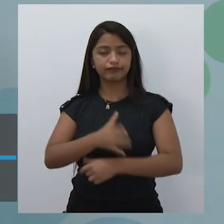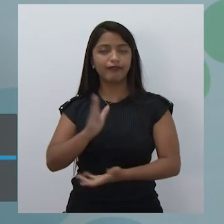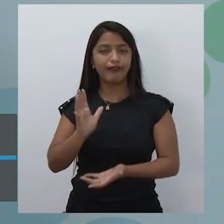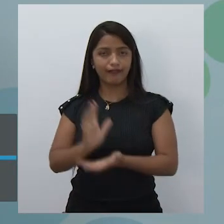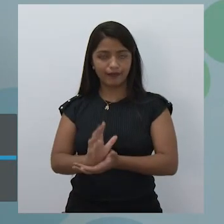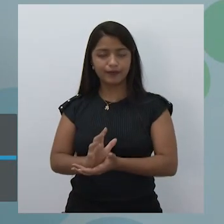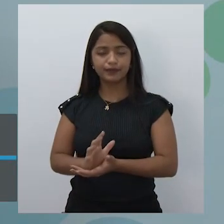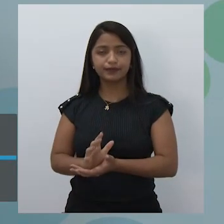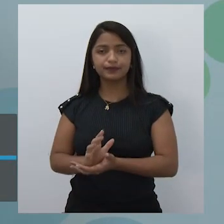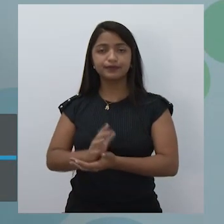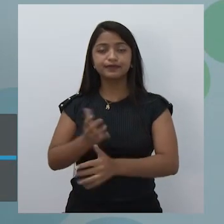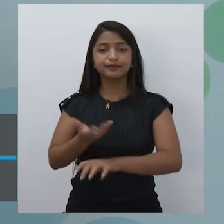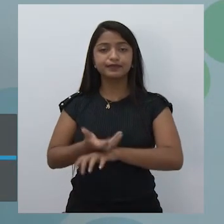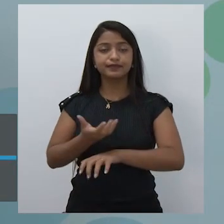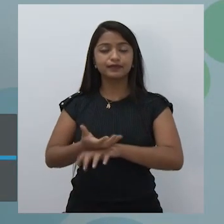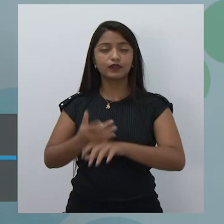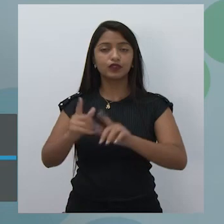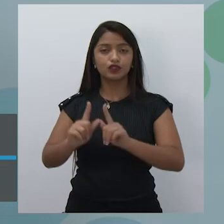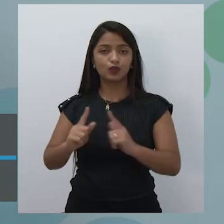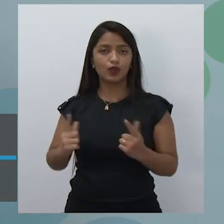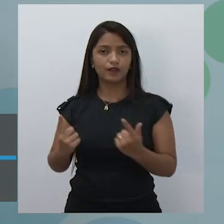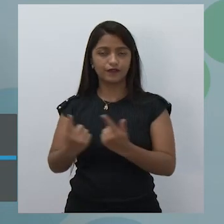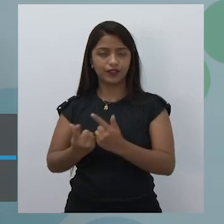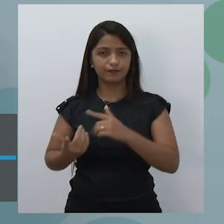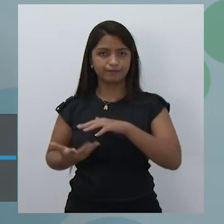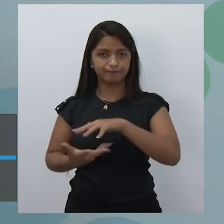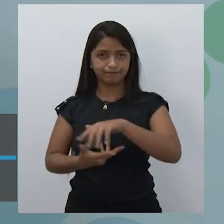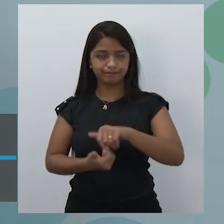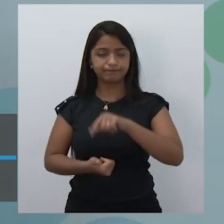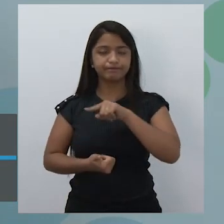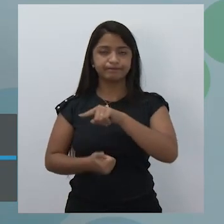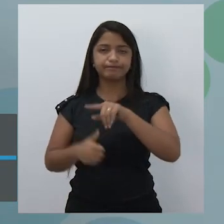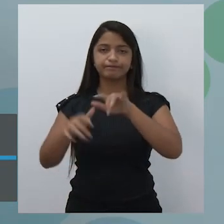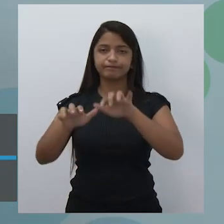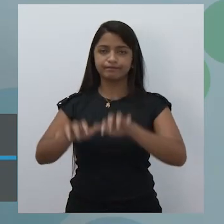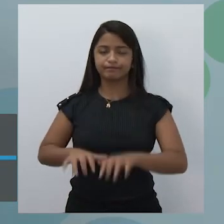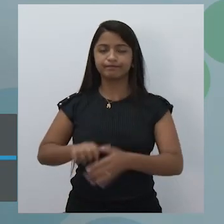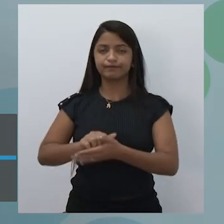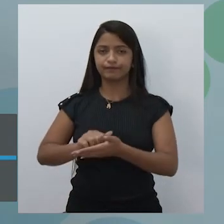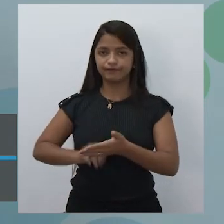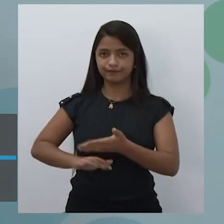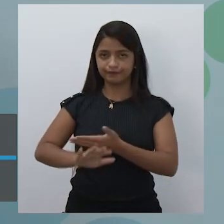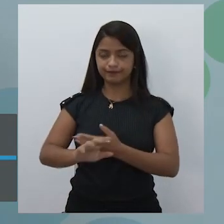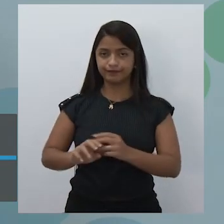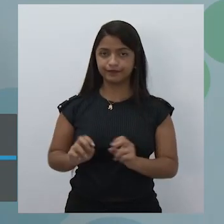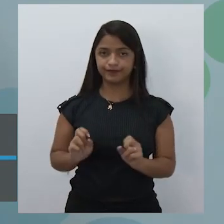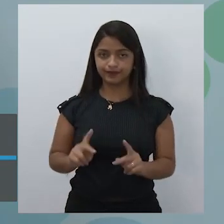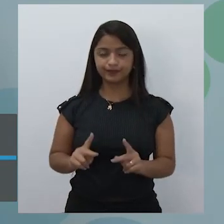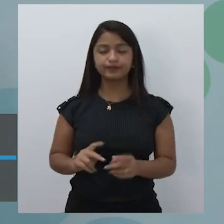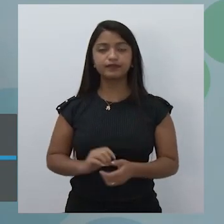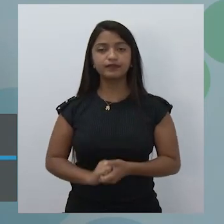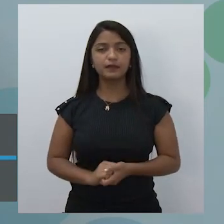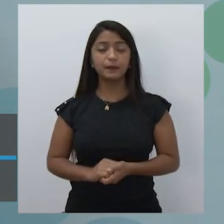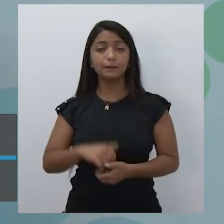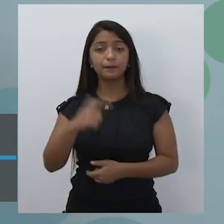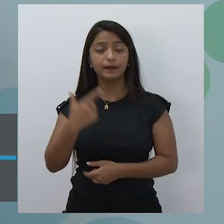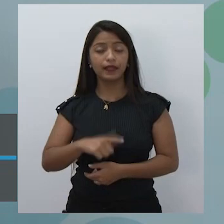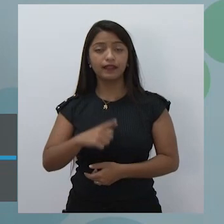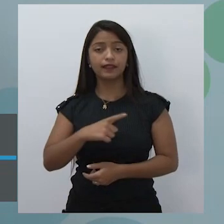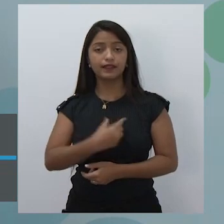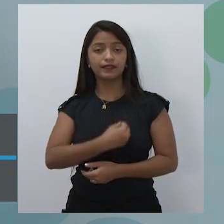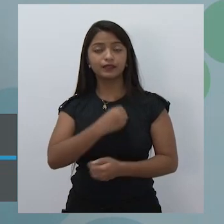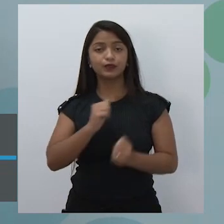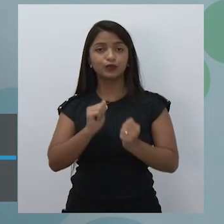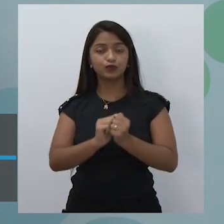no componente de Geografia e, obviamente, foi o redator deste componente. Ainda compõe a nossa equipe